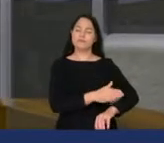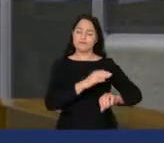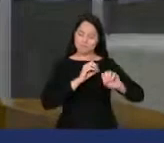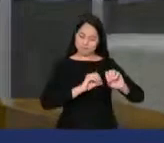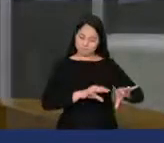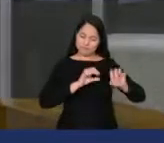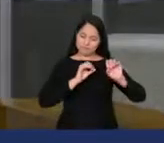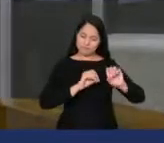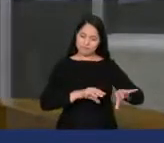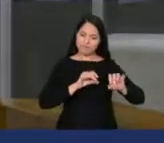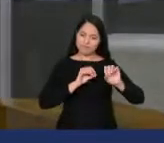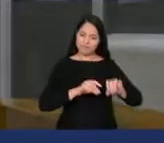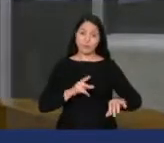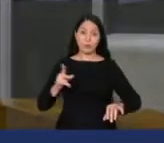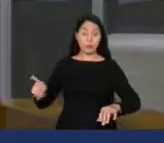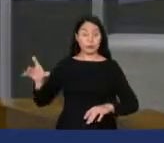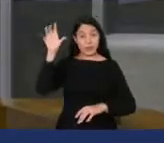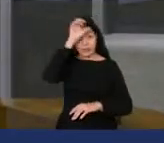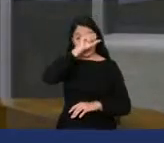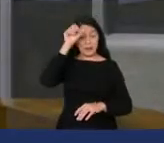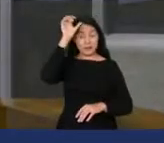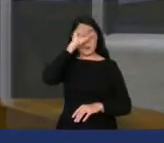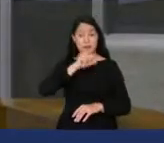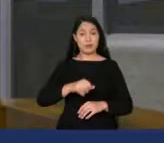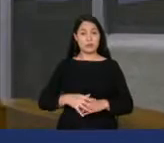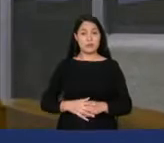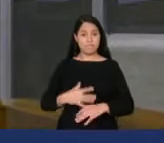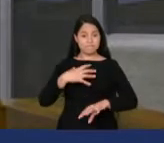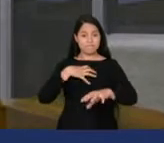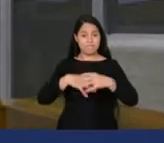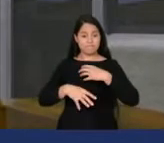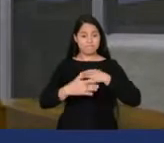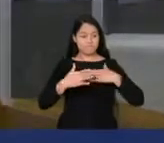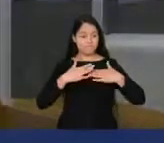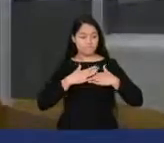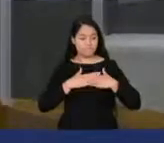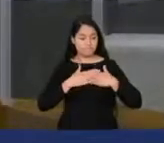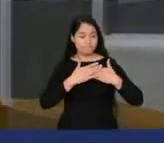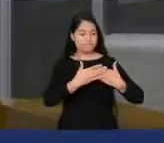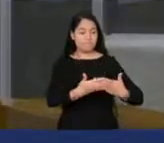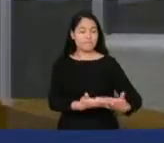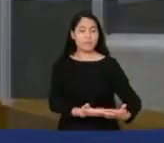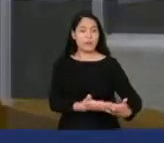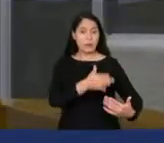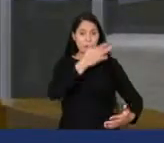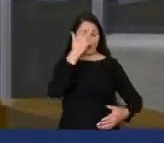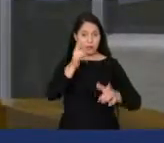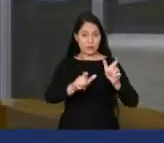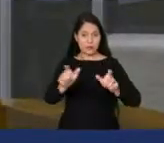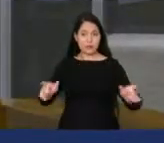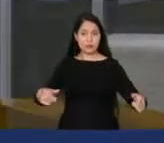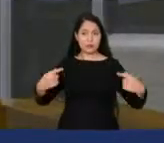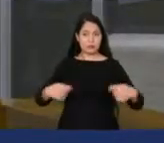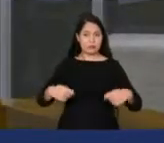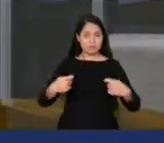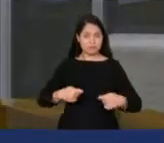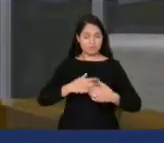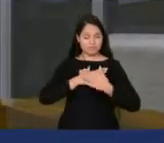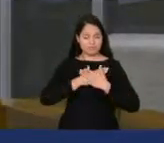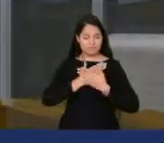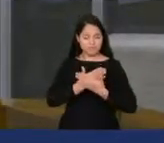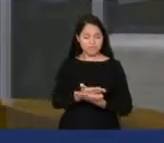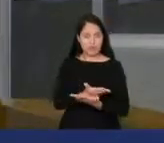nasceu: dar-se ao outro, ser solidário com quem precisa, estender a mão aos